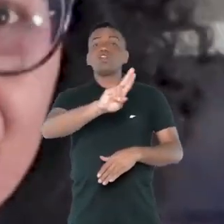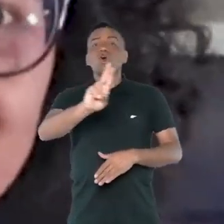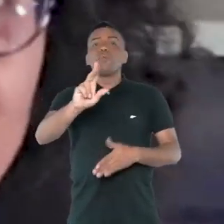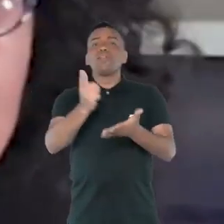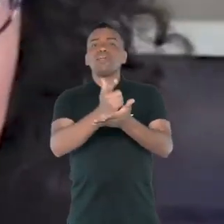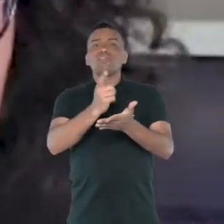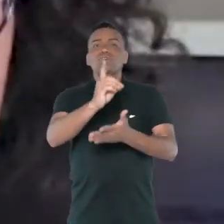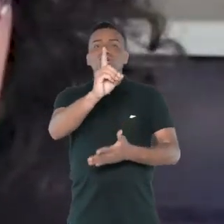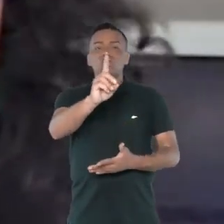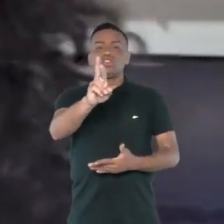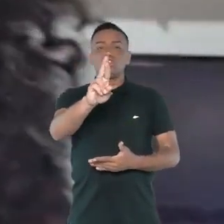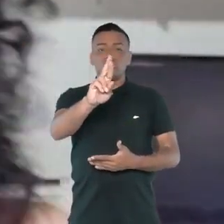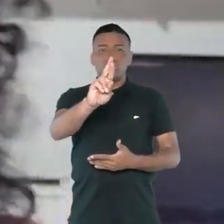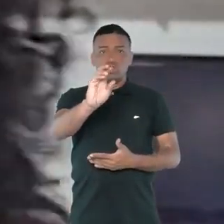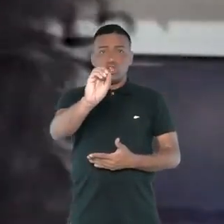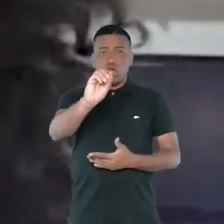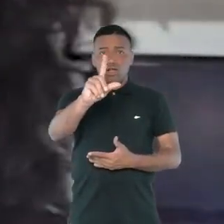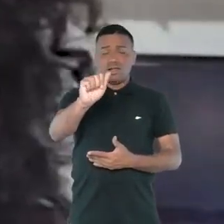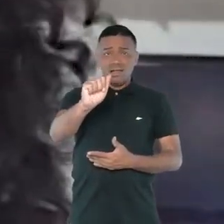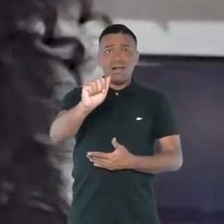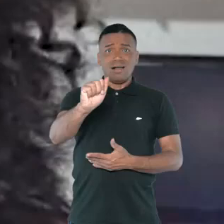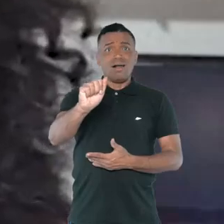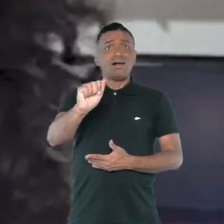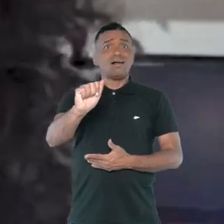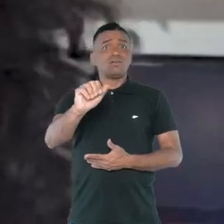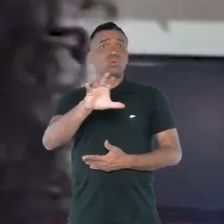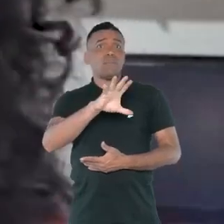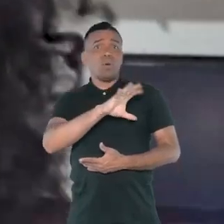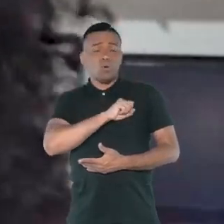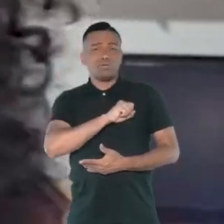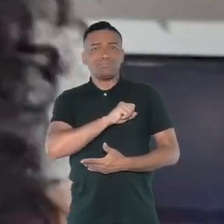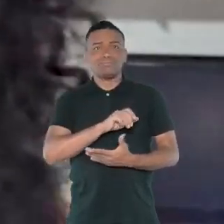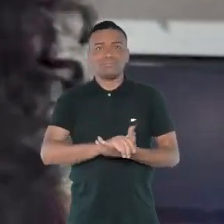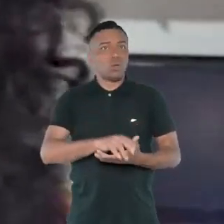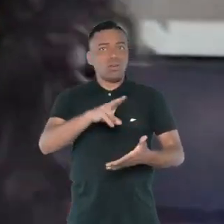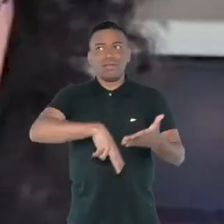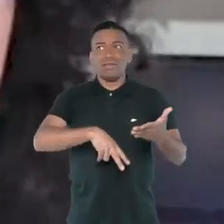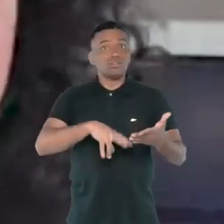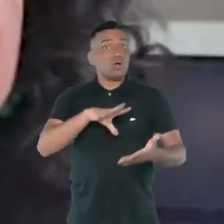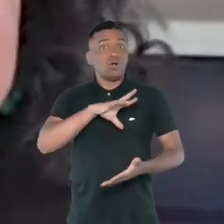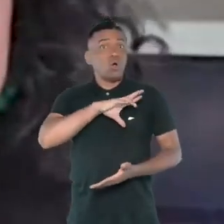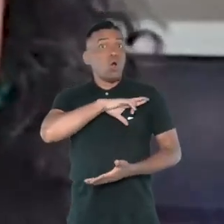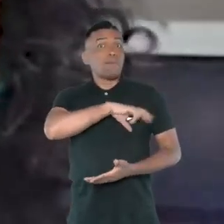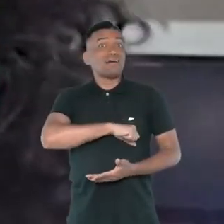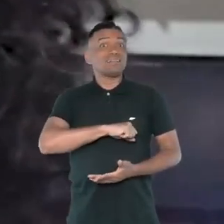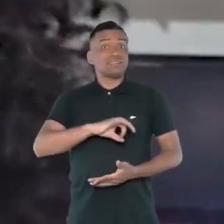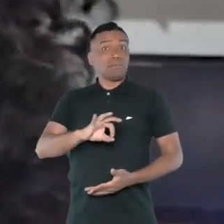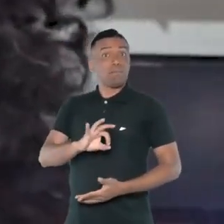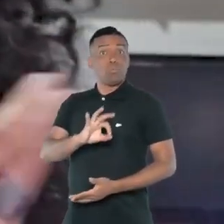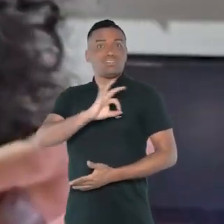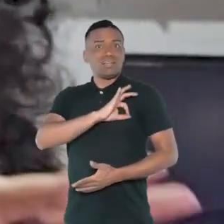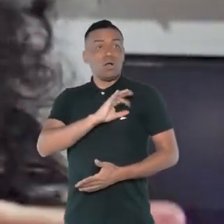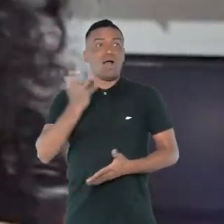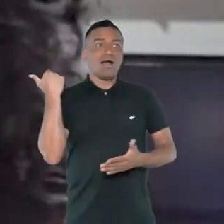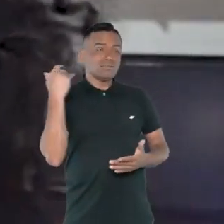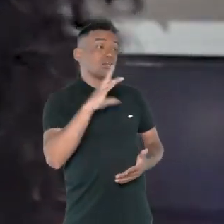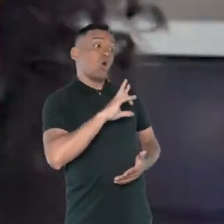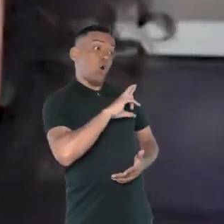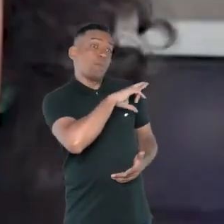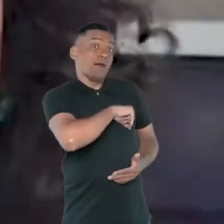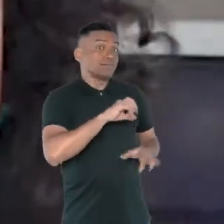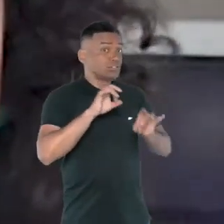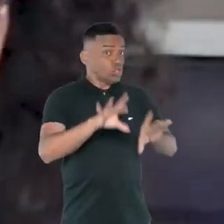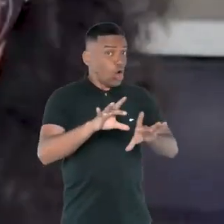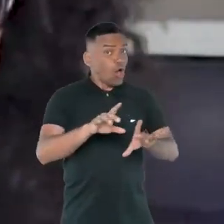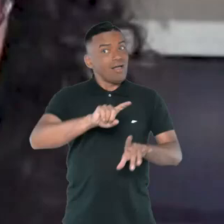li A Droga do Amor achando que era um romance. E aí, que é o nome e tal, né? Assim. E aí caí nessa história